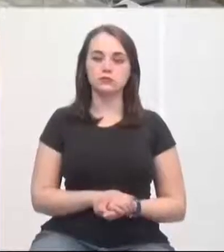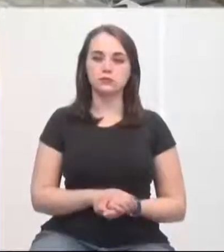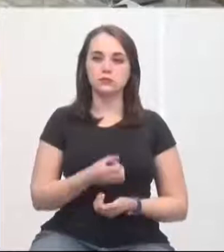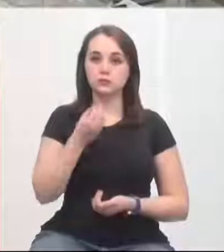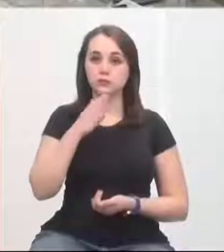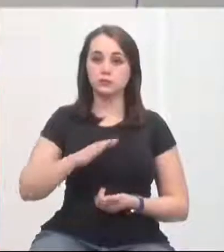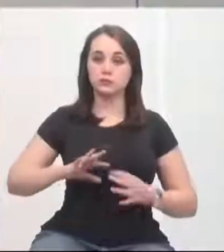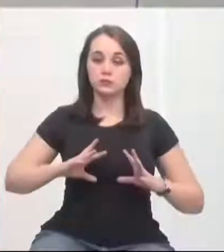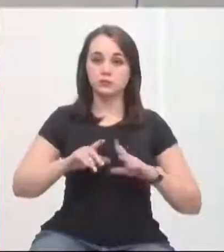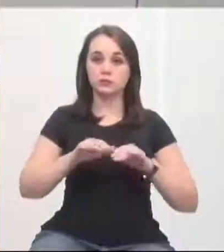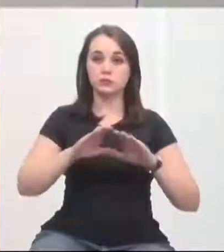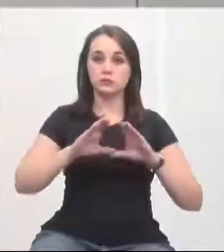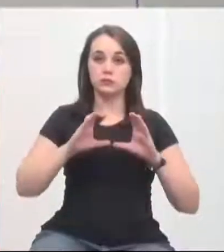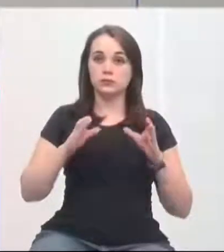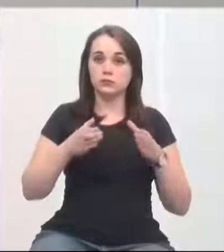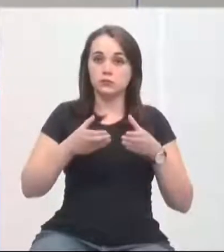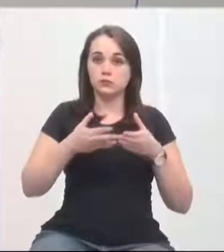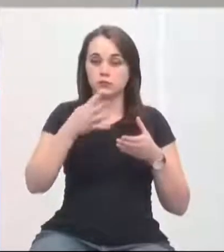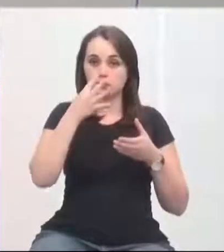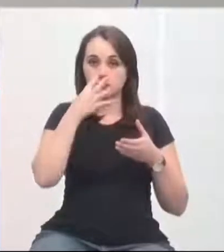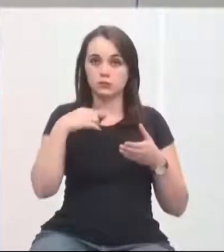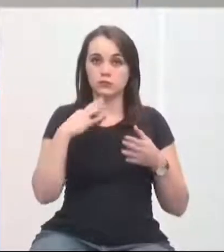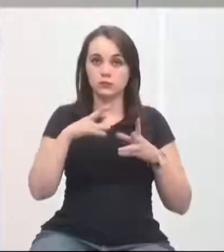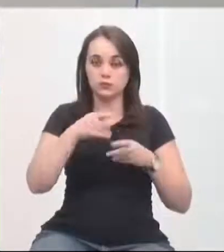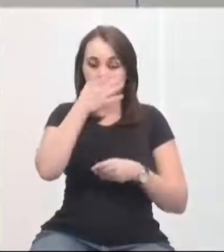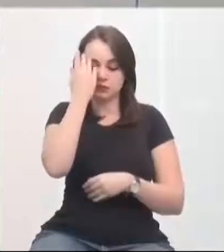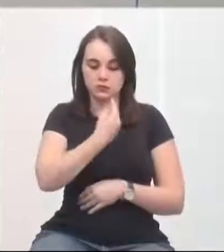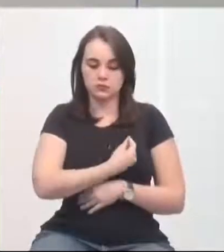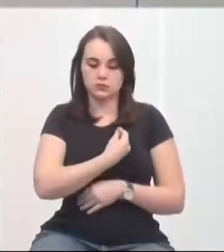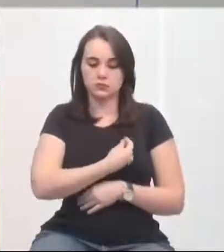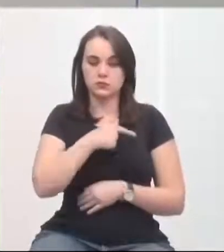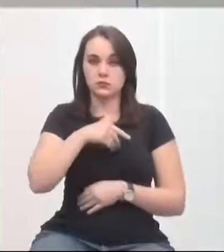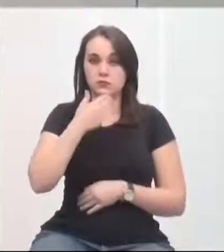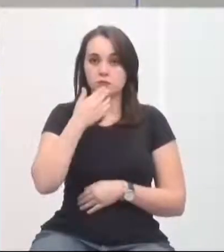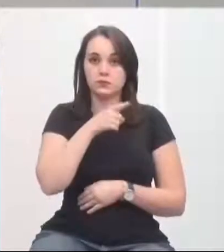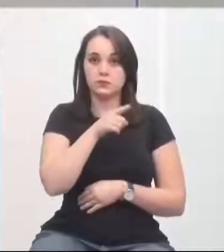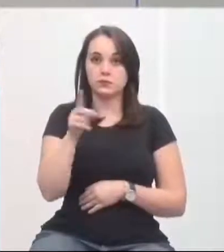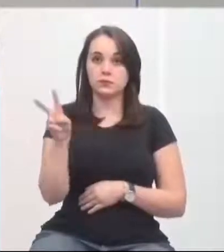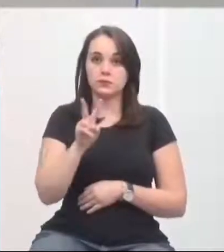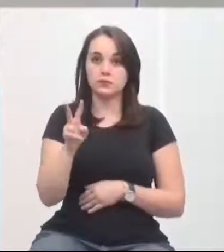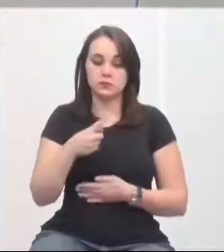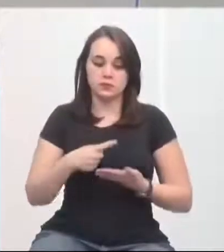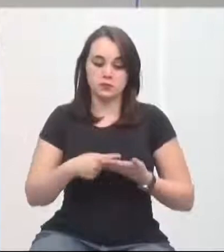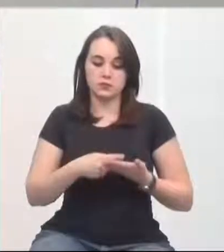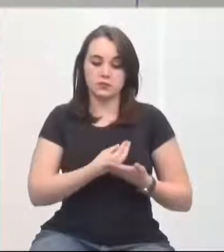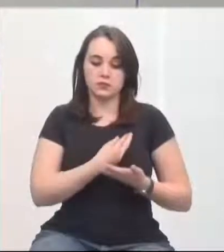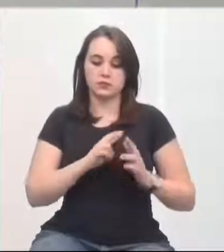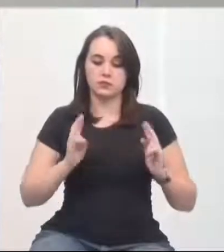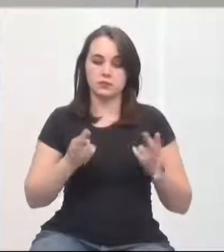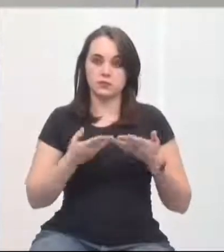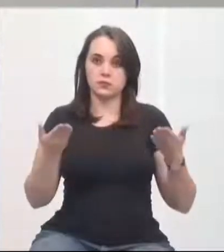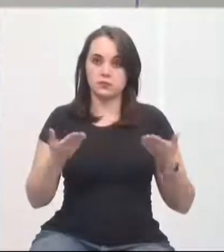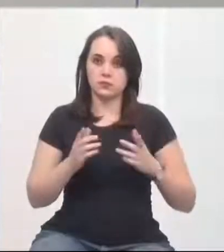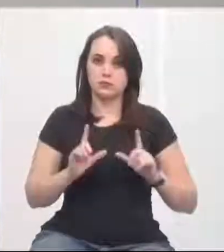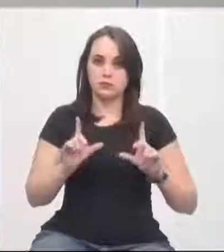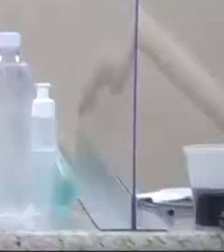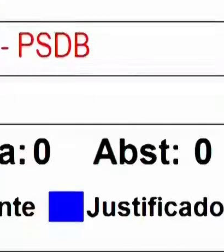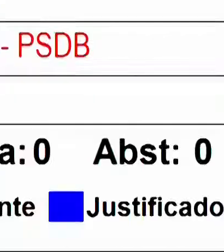à comunidade que nos assiste, boa tarde às pessoas que estão aqui no plenário. Solicito aos senhores vereadores que façam a confirmação do quórum.